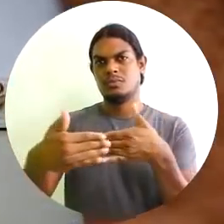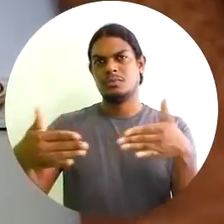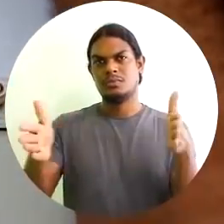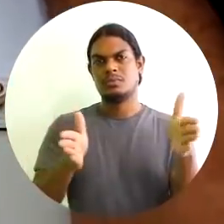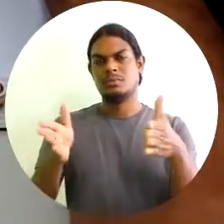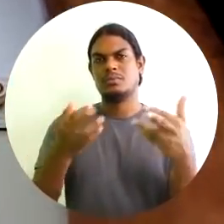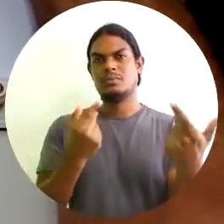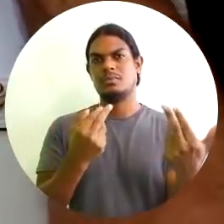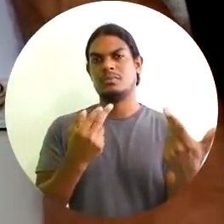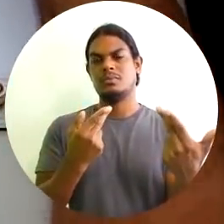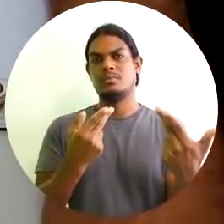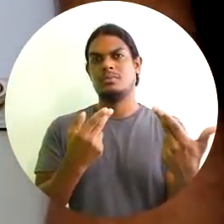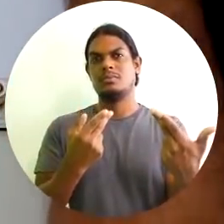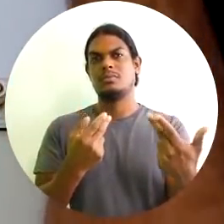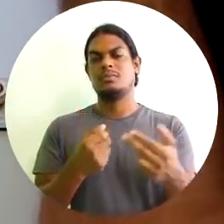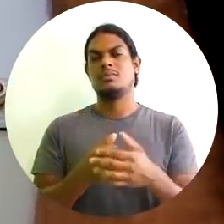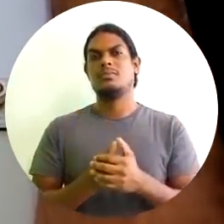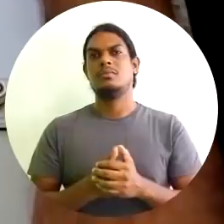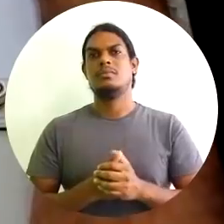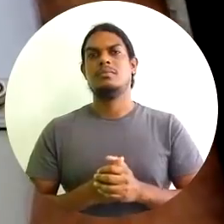Vira o esquadro.